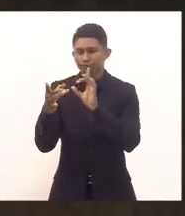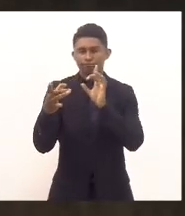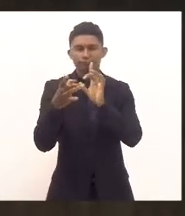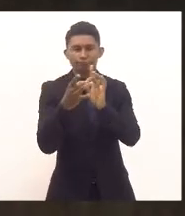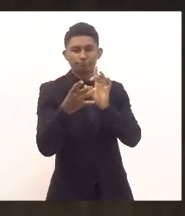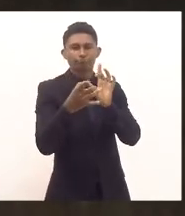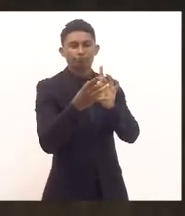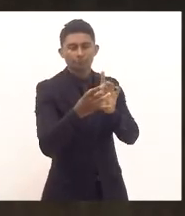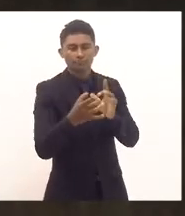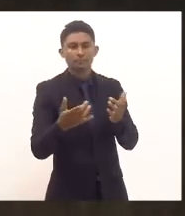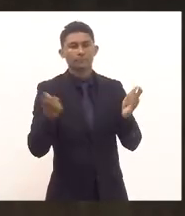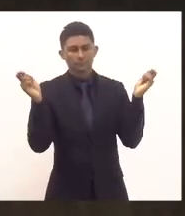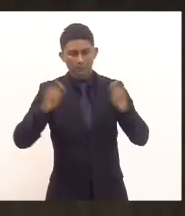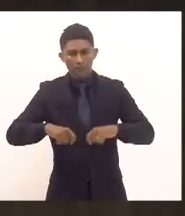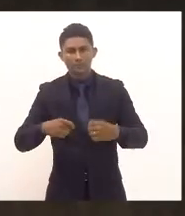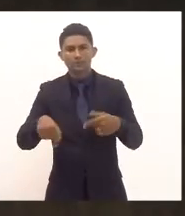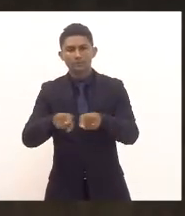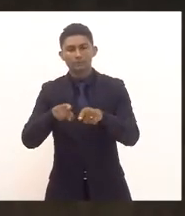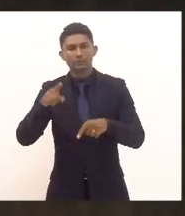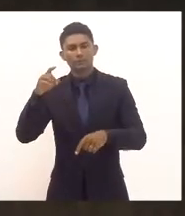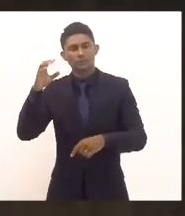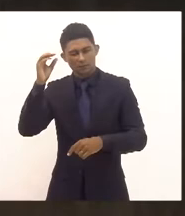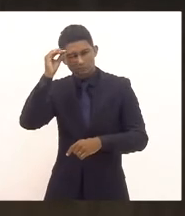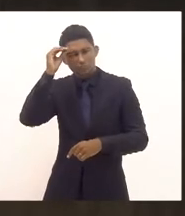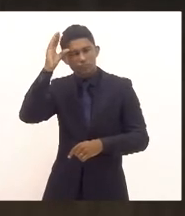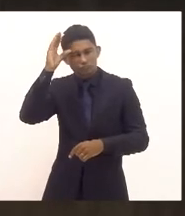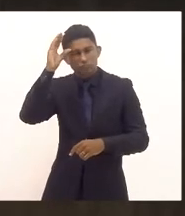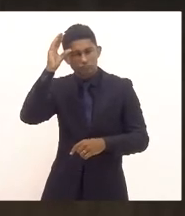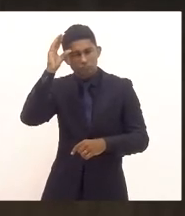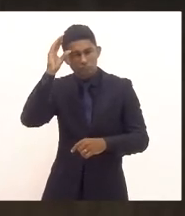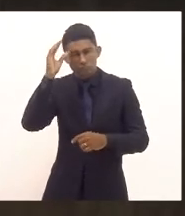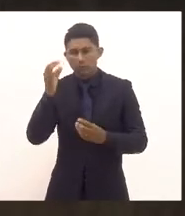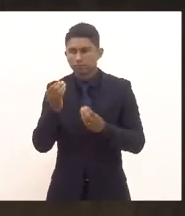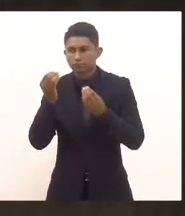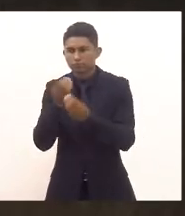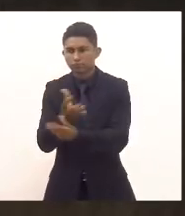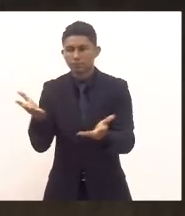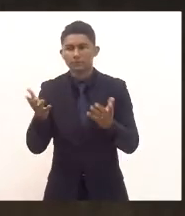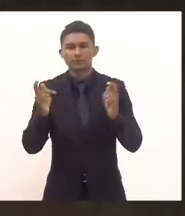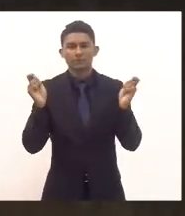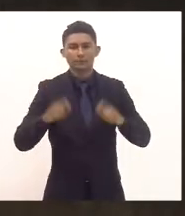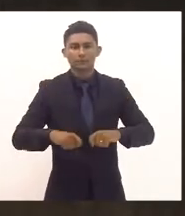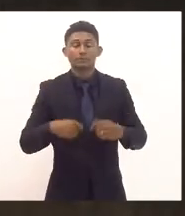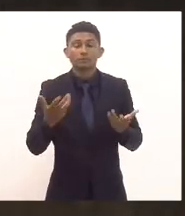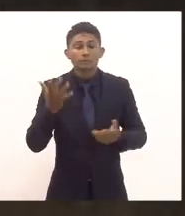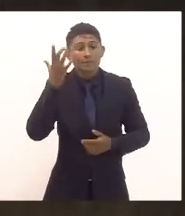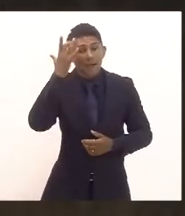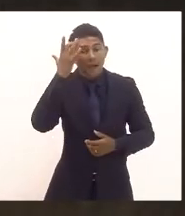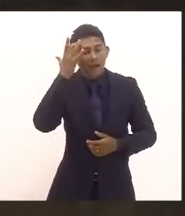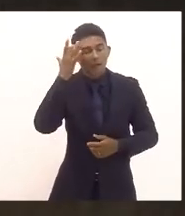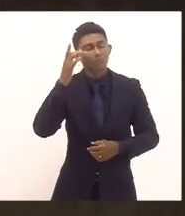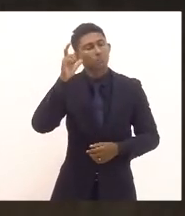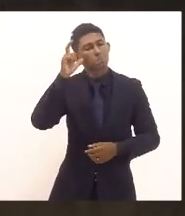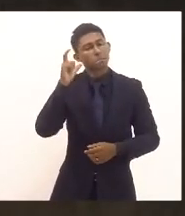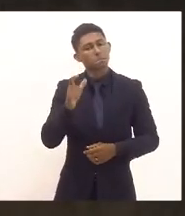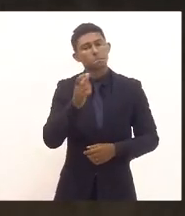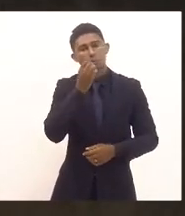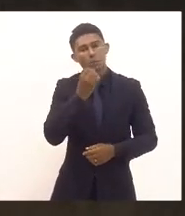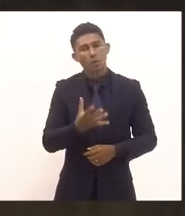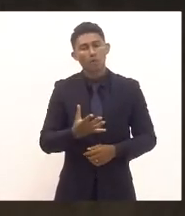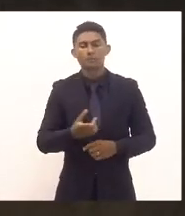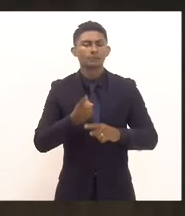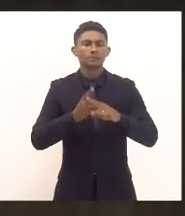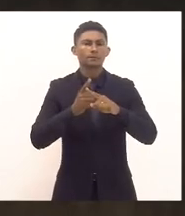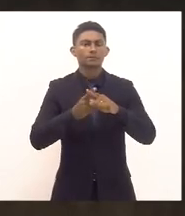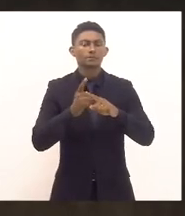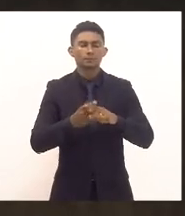de formação de quadros além da produção de conhecimento inclusive Flávio acho que essa é uma ideia interessante até para fazer